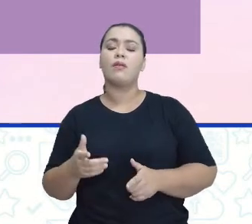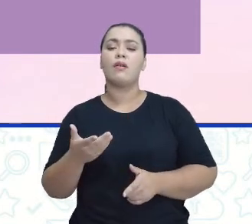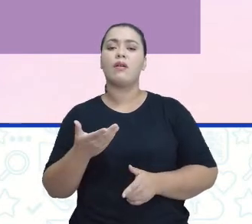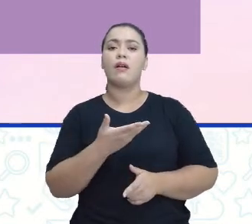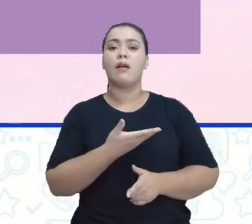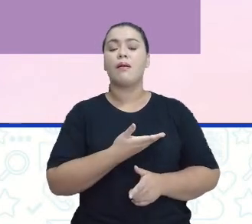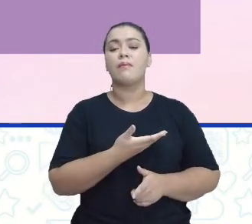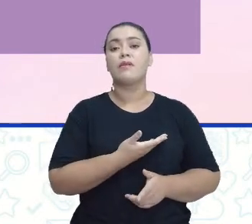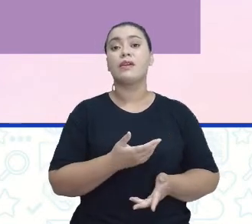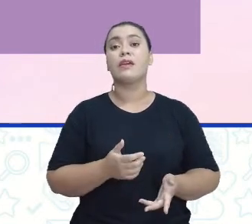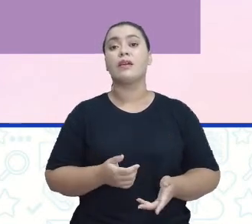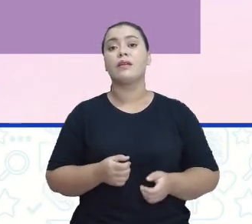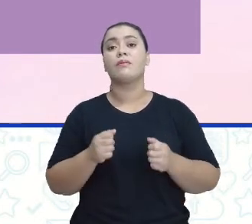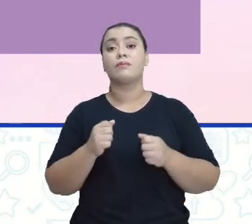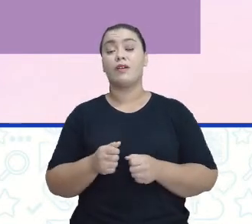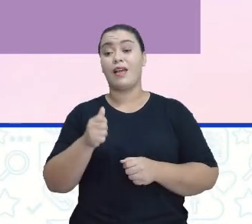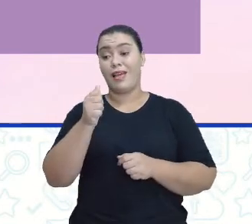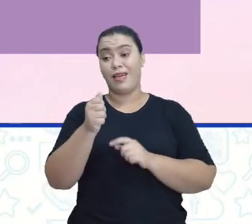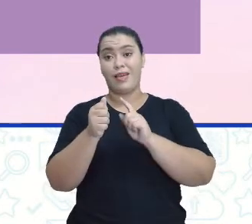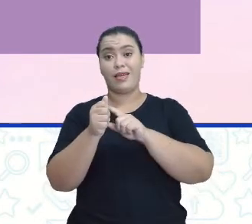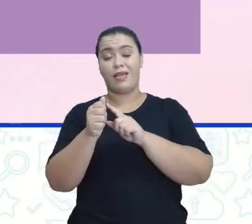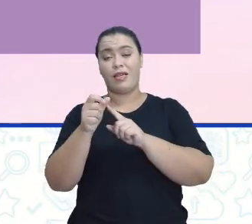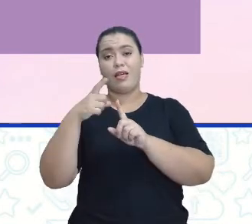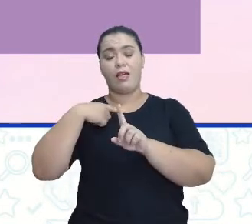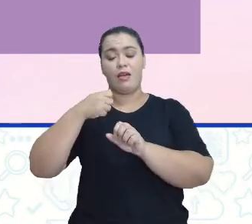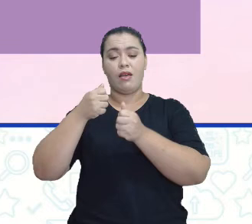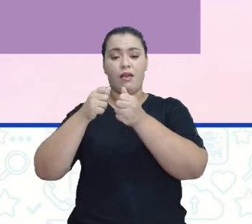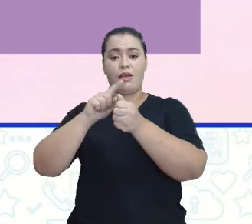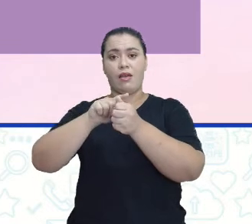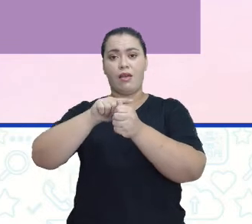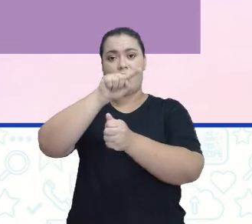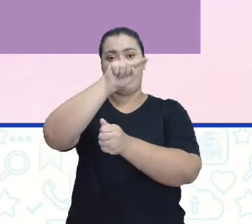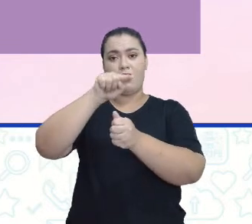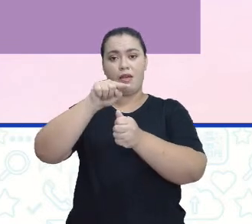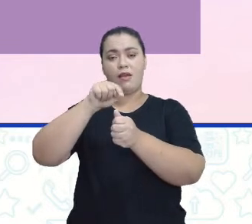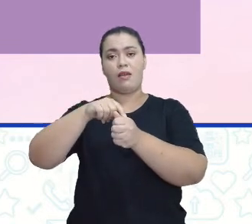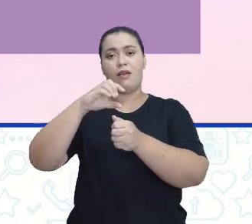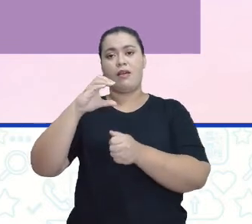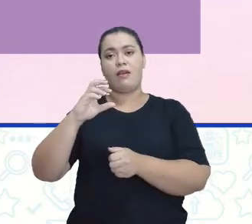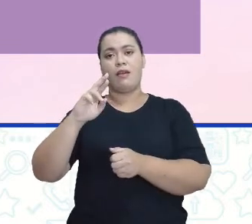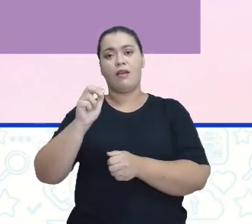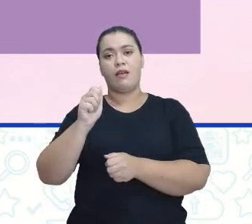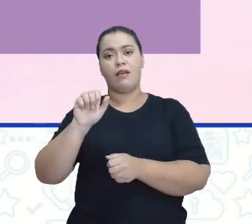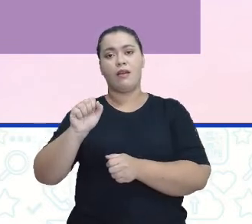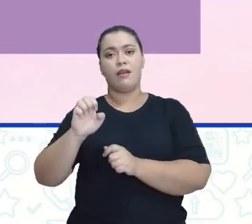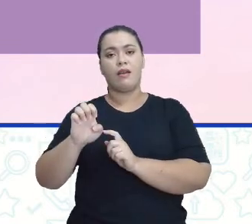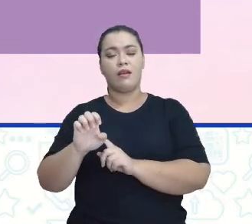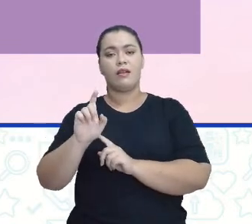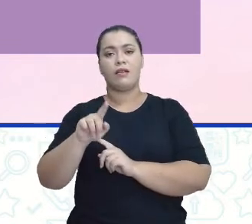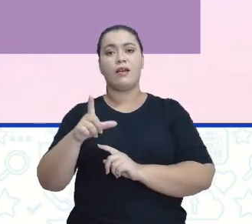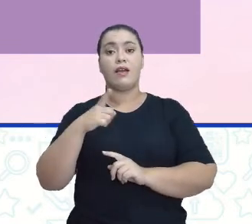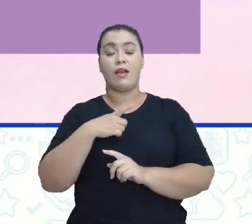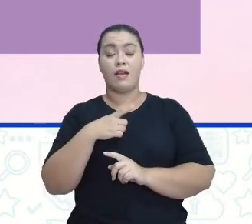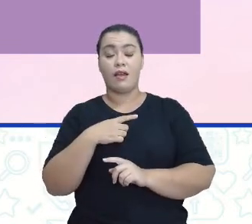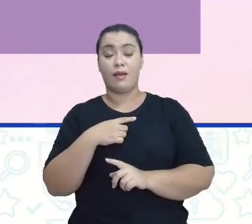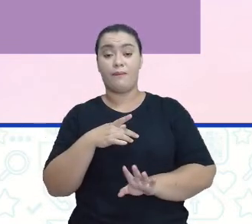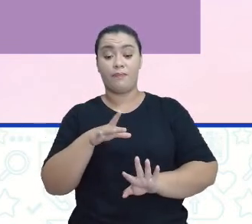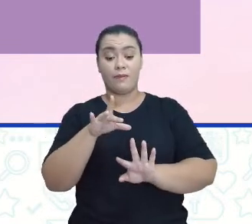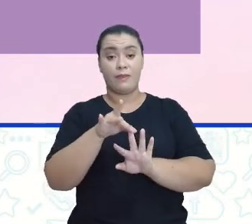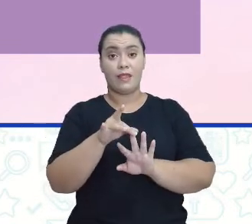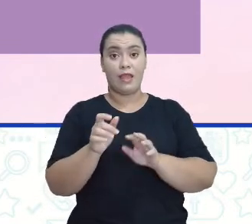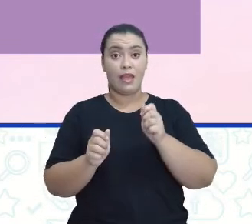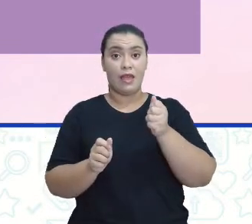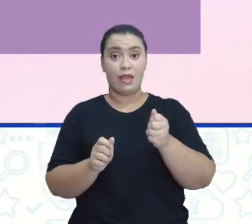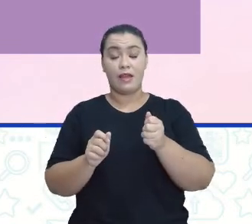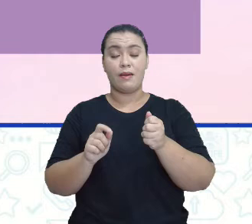o a seria o quê? Craseado. Por quê? A crase é uma aglutinação entre a preposição a